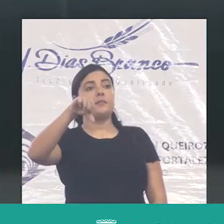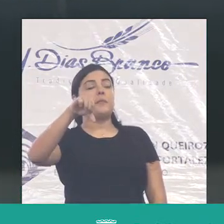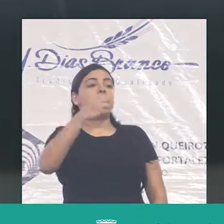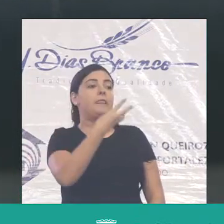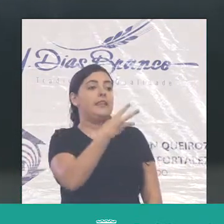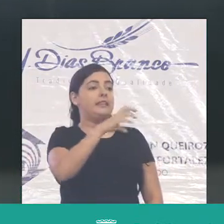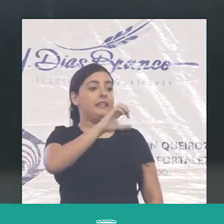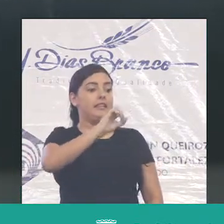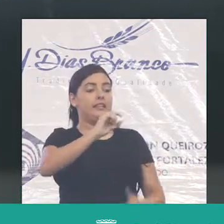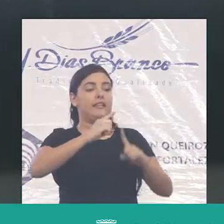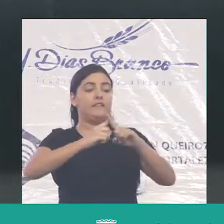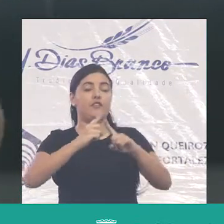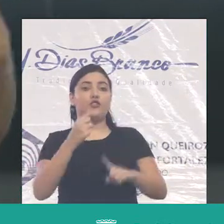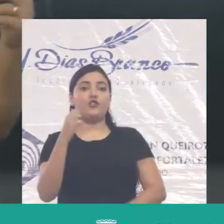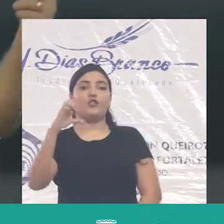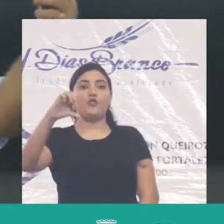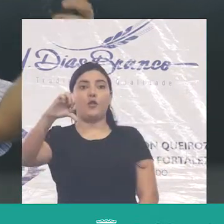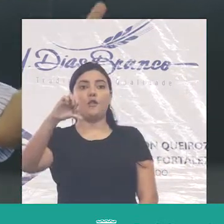30 vezes 9 vai dar